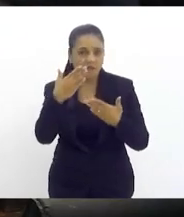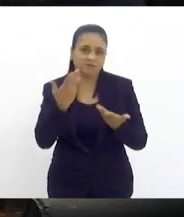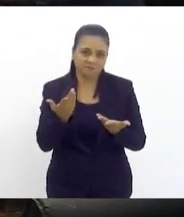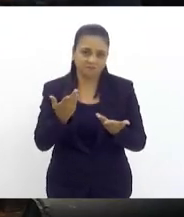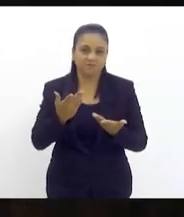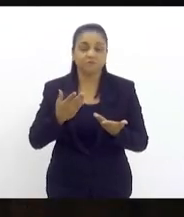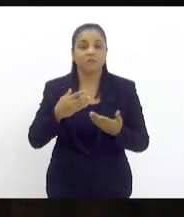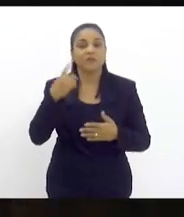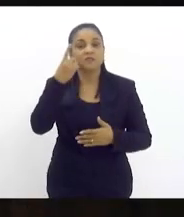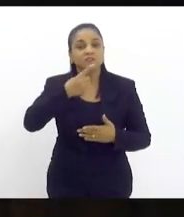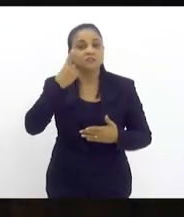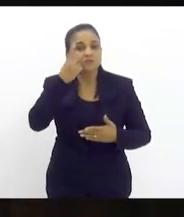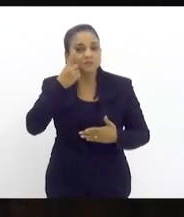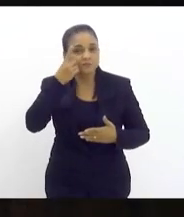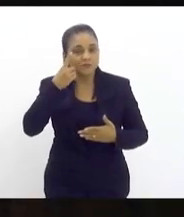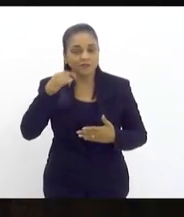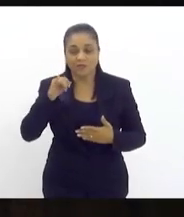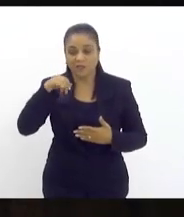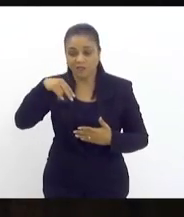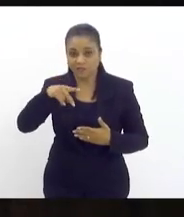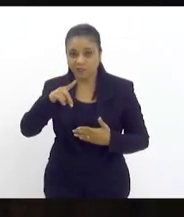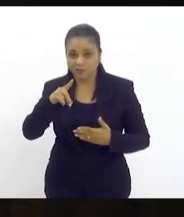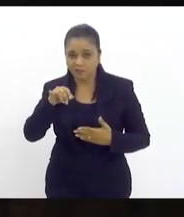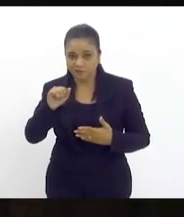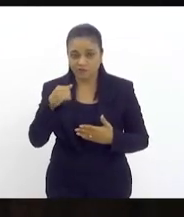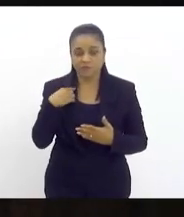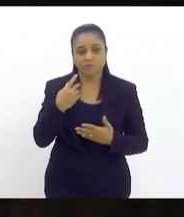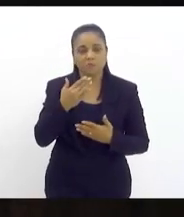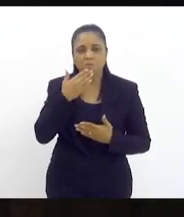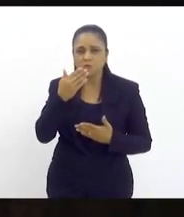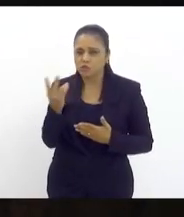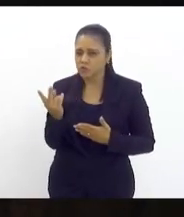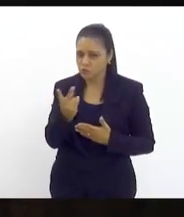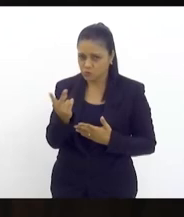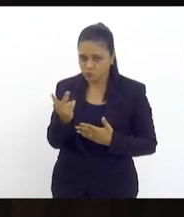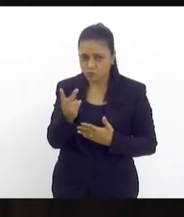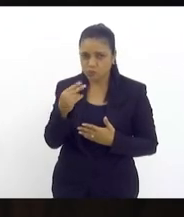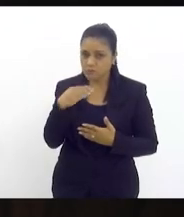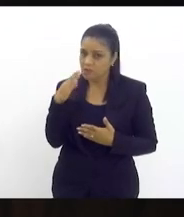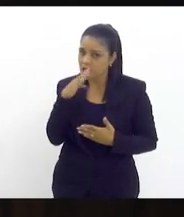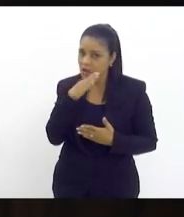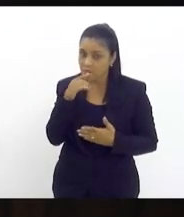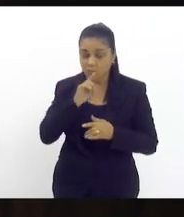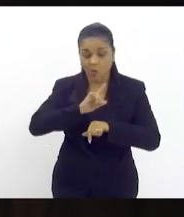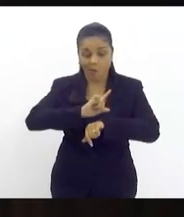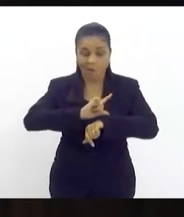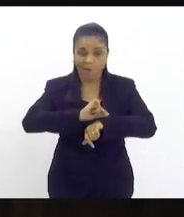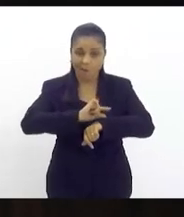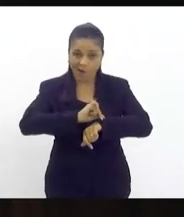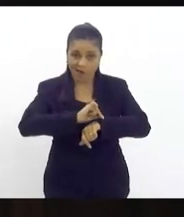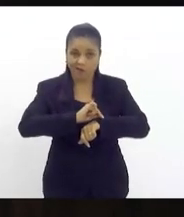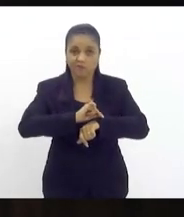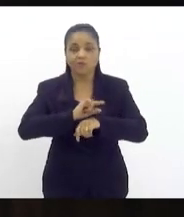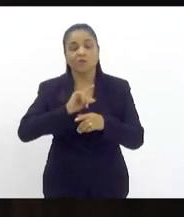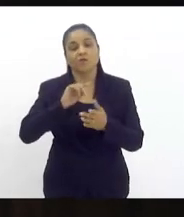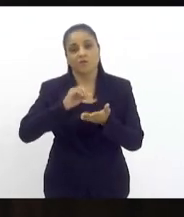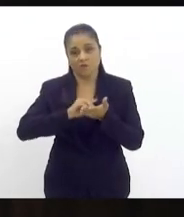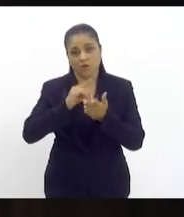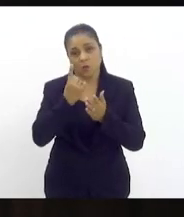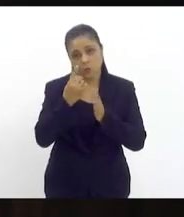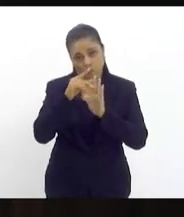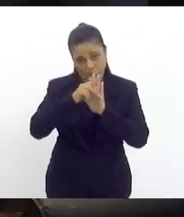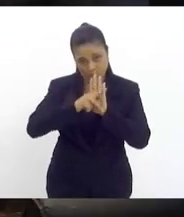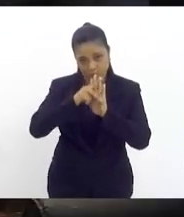discutir, deputada Índia Armelau, vou pedir só as duas deputadas para tentar ser breve, por causa do horário, rápido, que ainda falta um projeto. Deputada